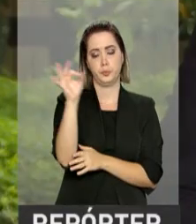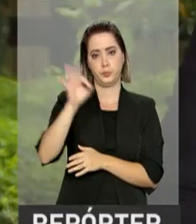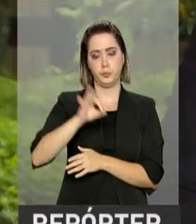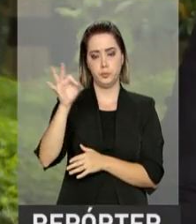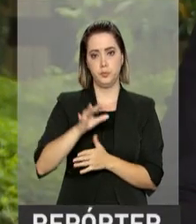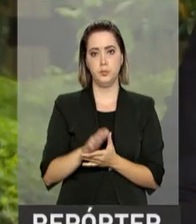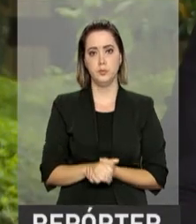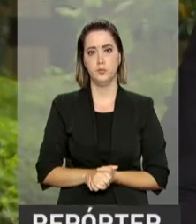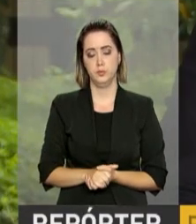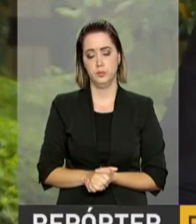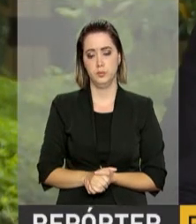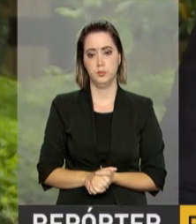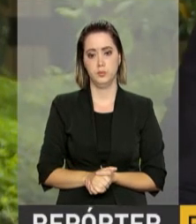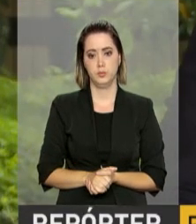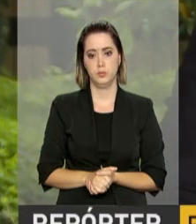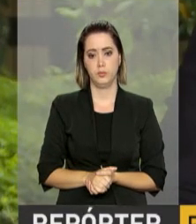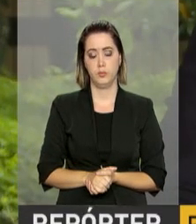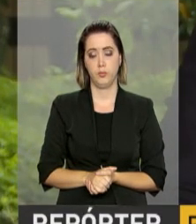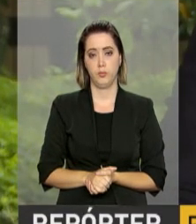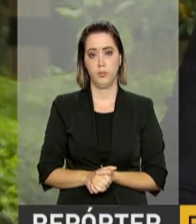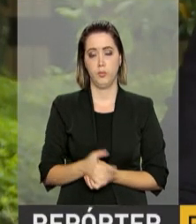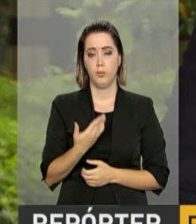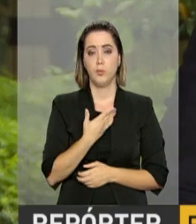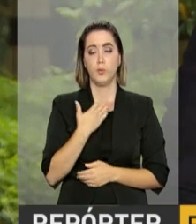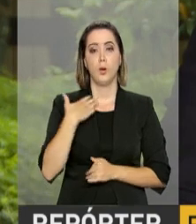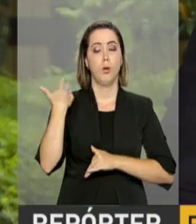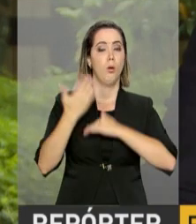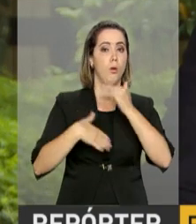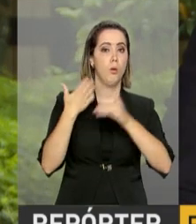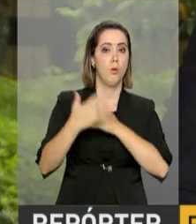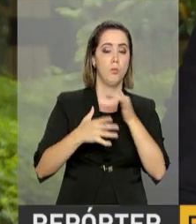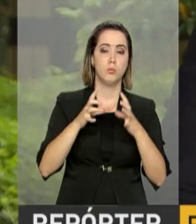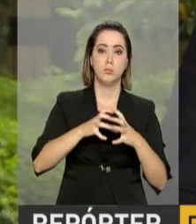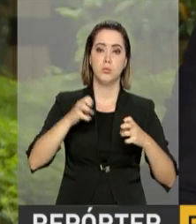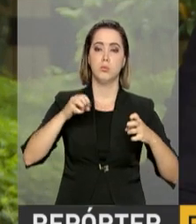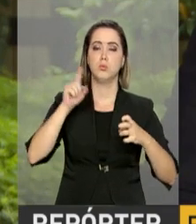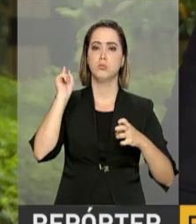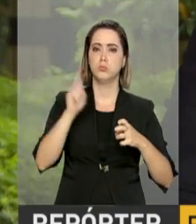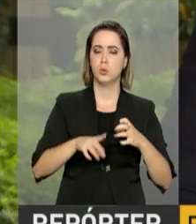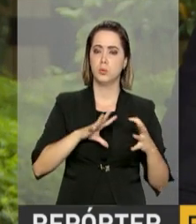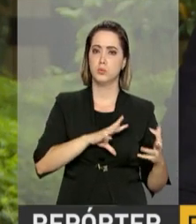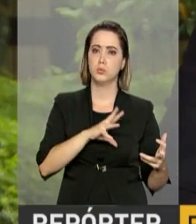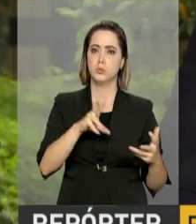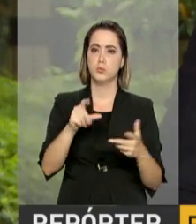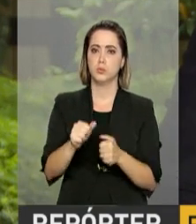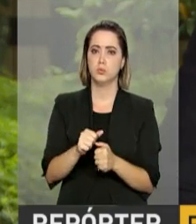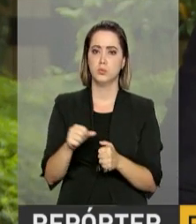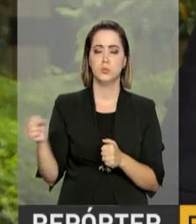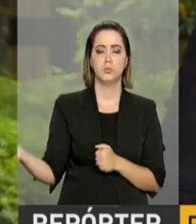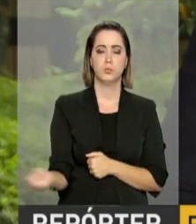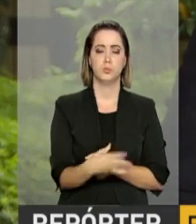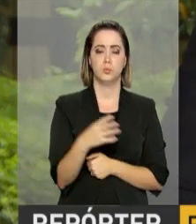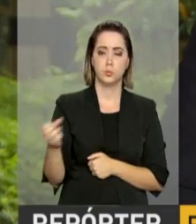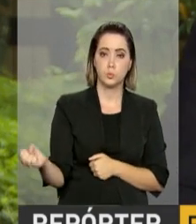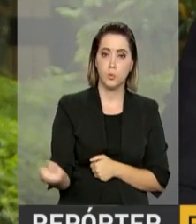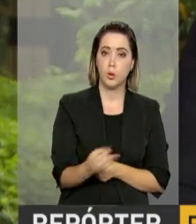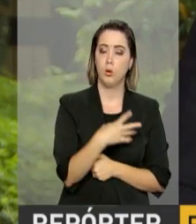O processo de envelhecimento é um processo global. Isso tem provocado uma onda de reforma de previdência no mundo